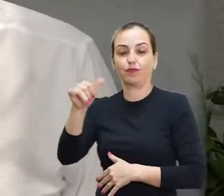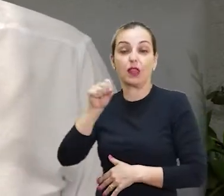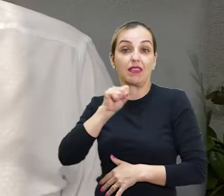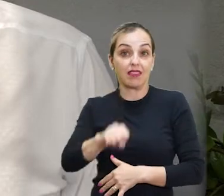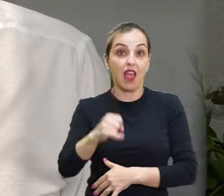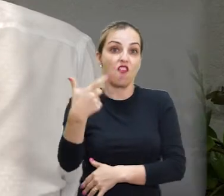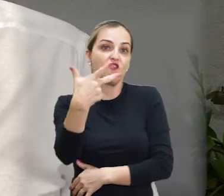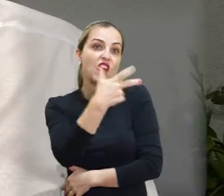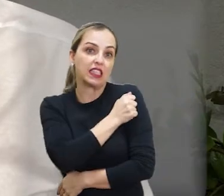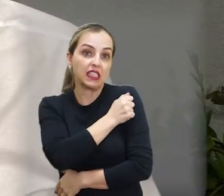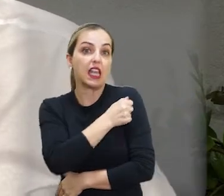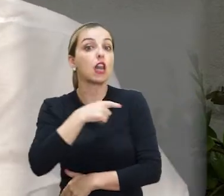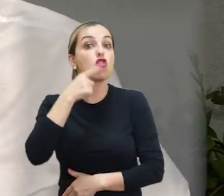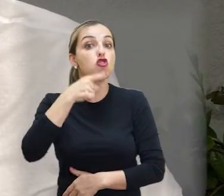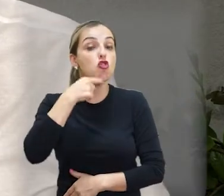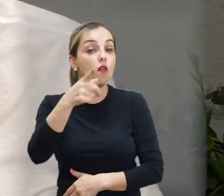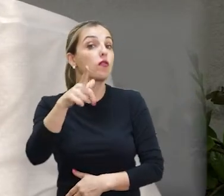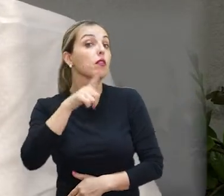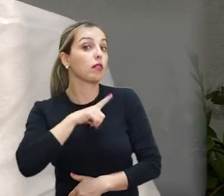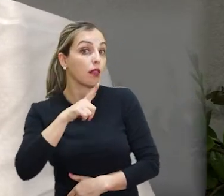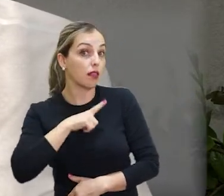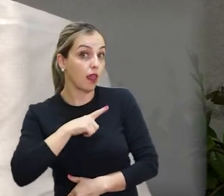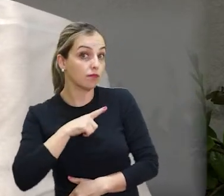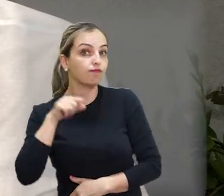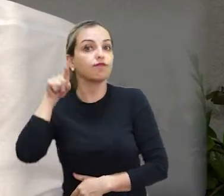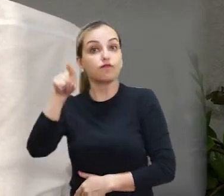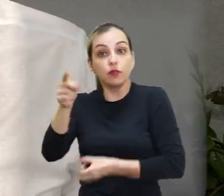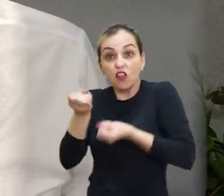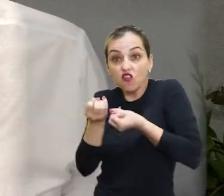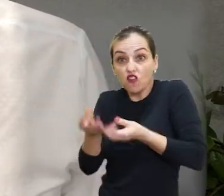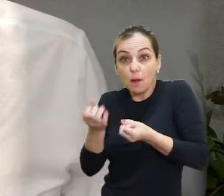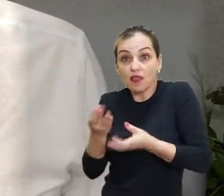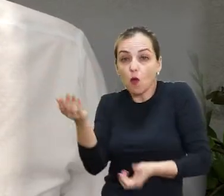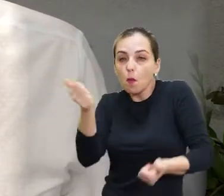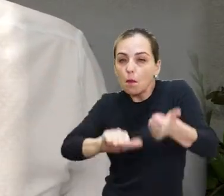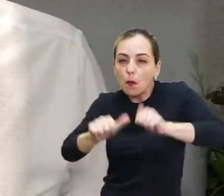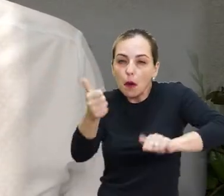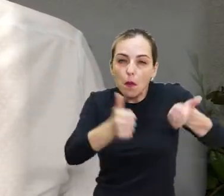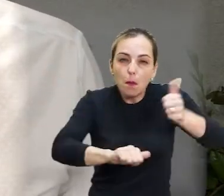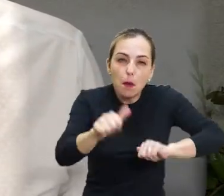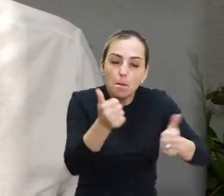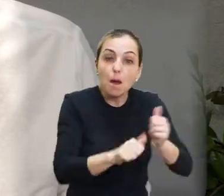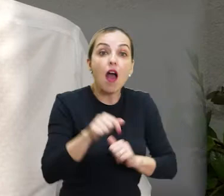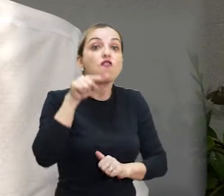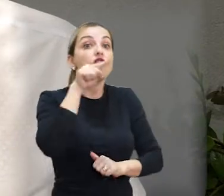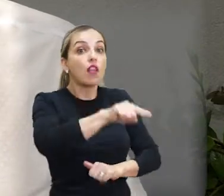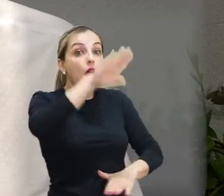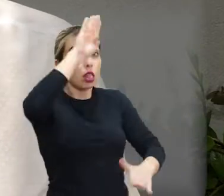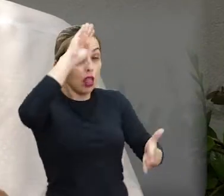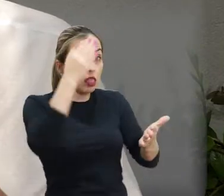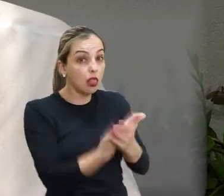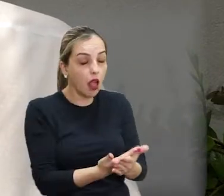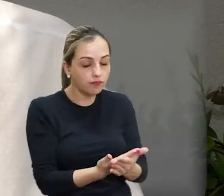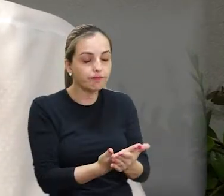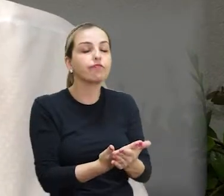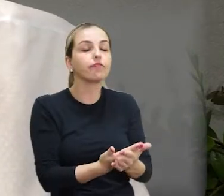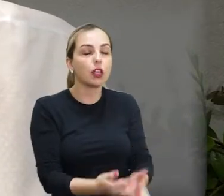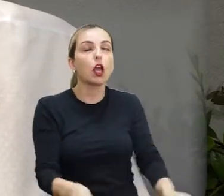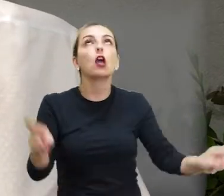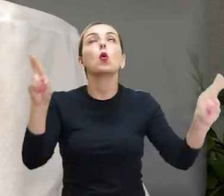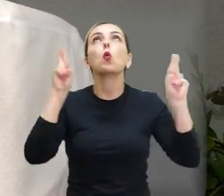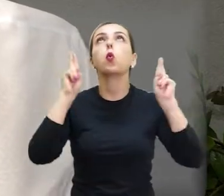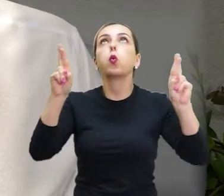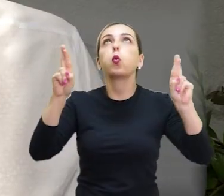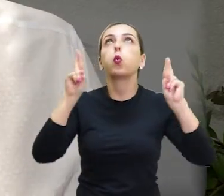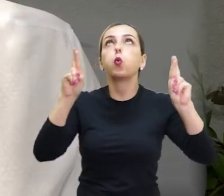doença. E se você ainda tem certa resistência a tomar vacina, espero do fundo do